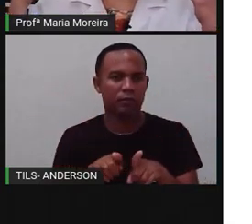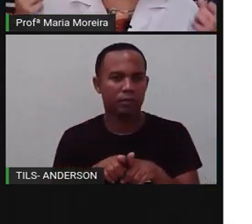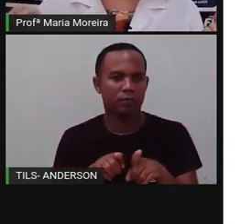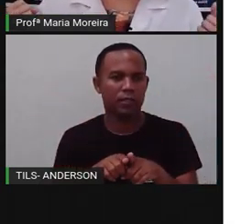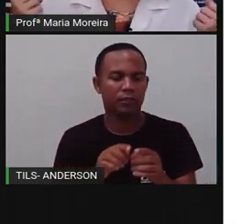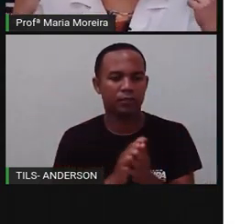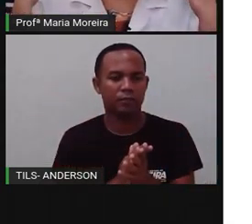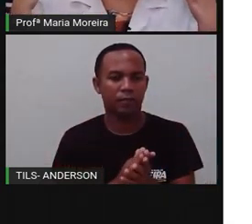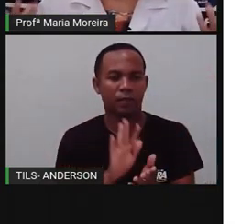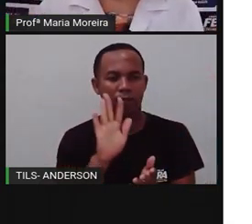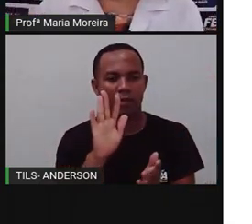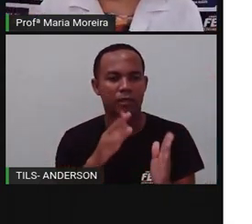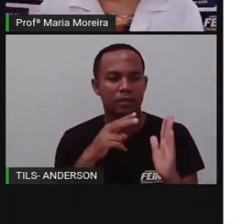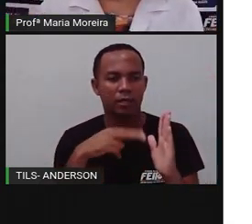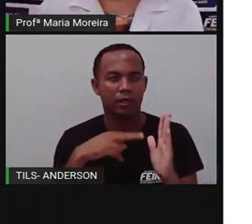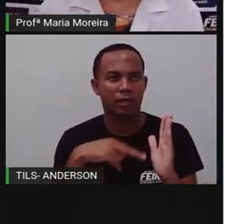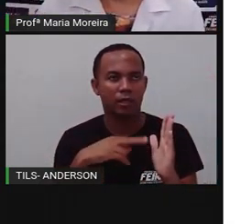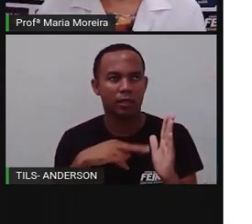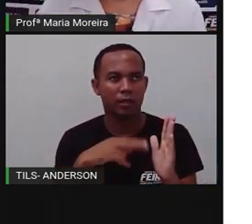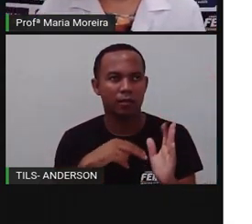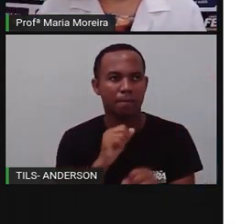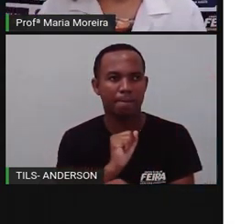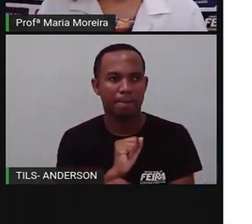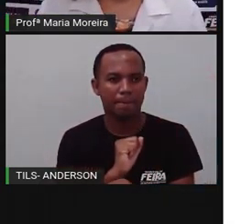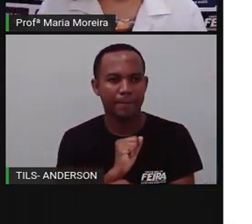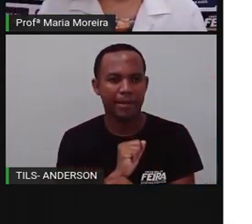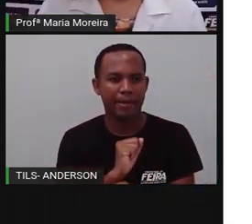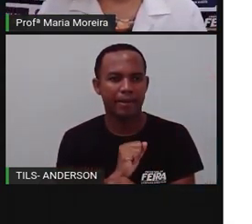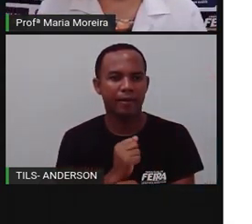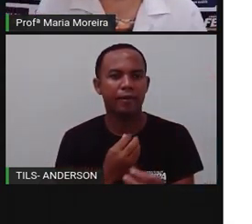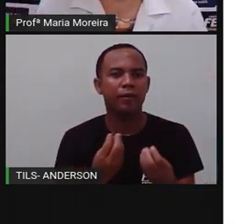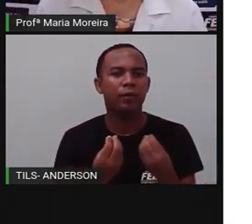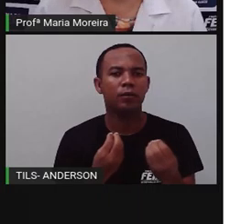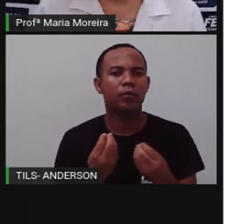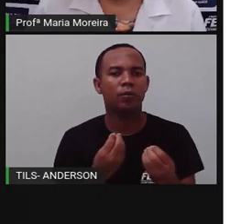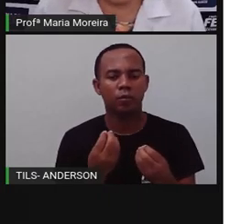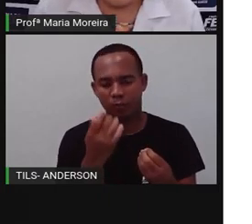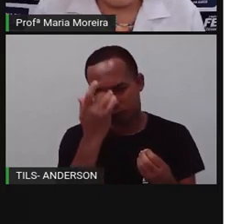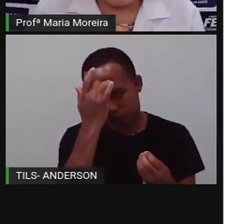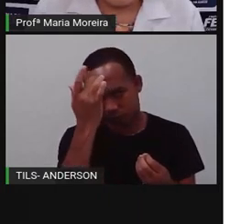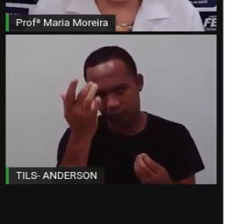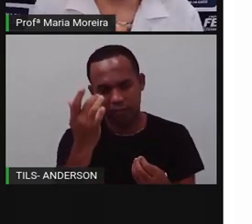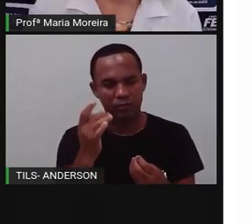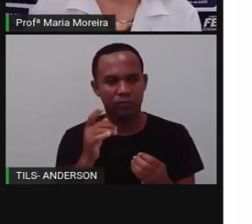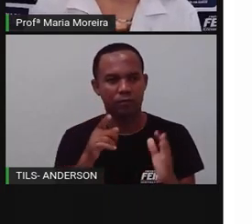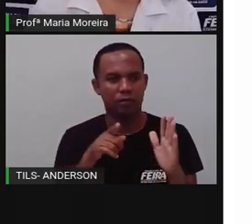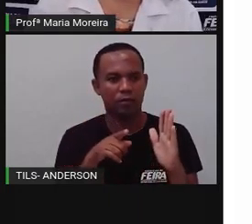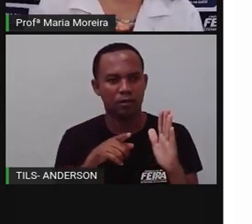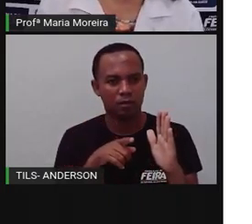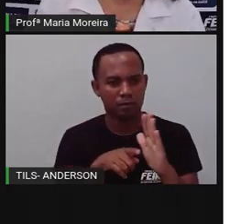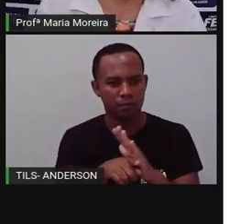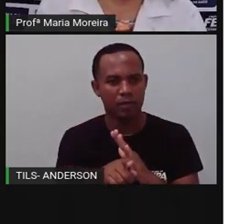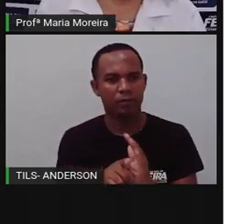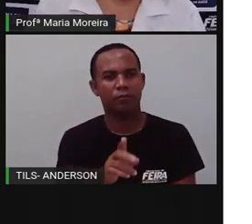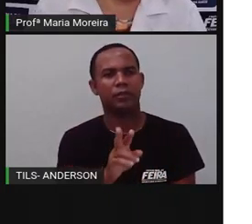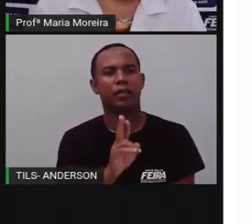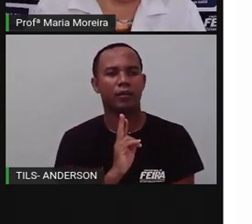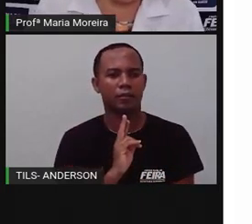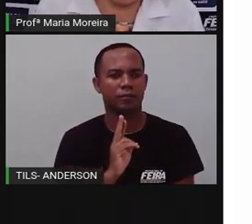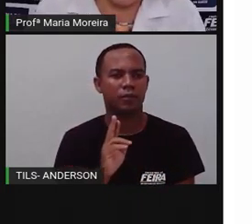gente lê um texto que a gente para fazer isso, fica muito mais fácil da gente responder o que as perguntas que